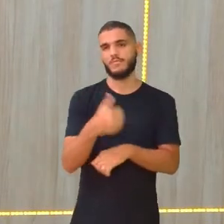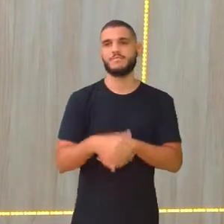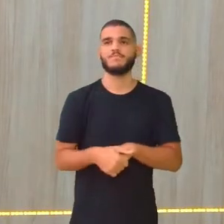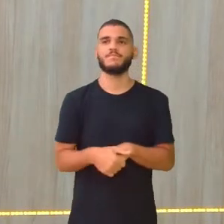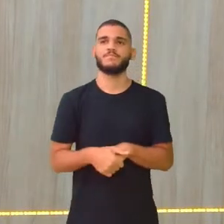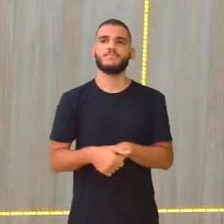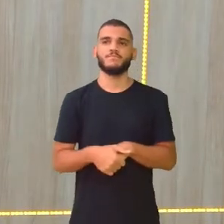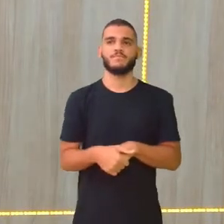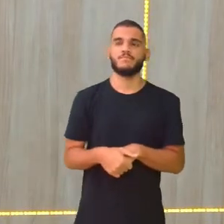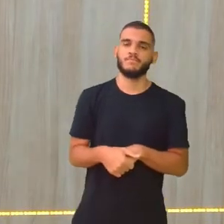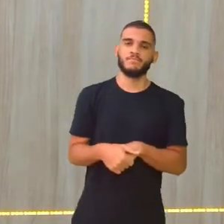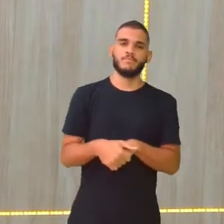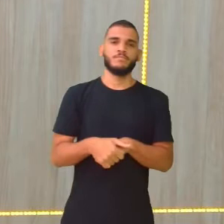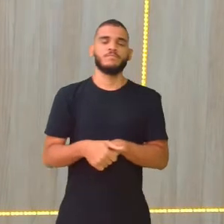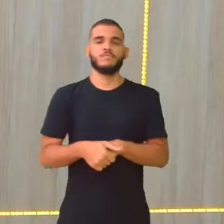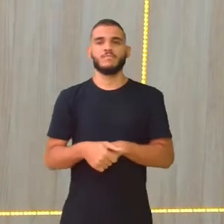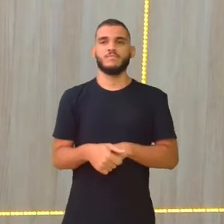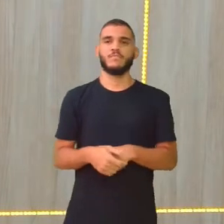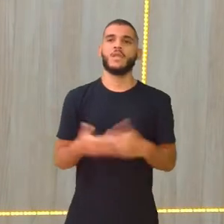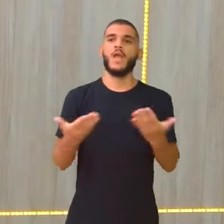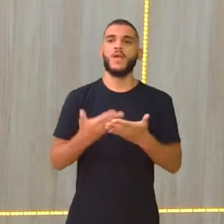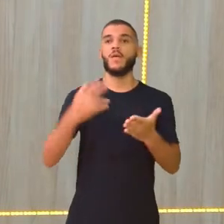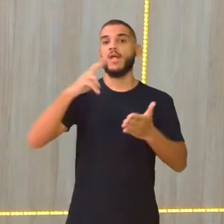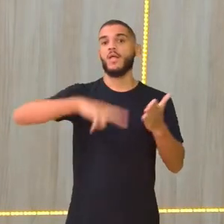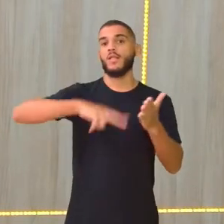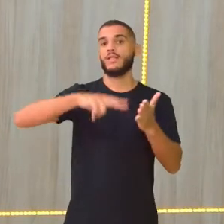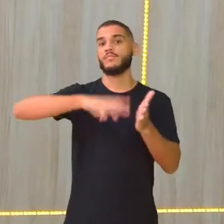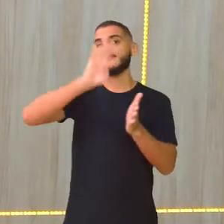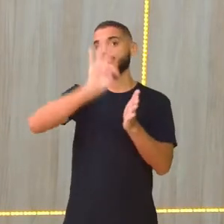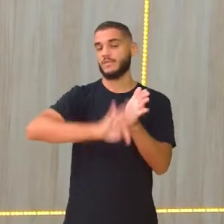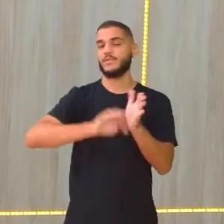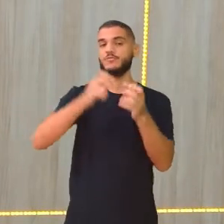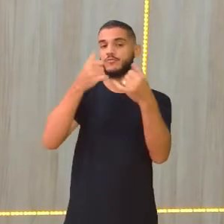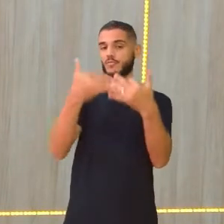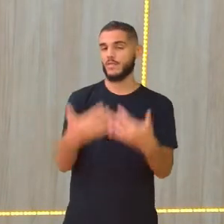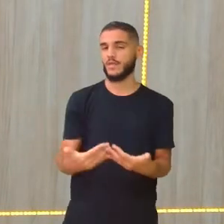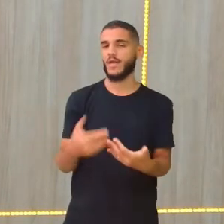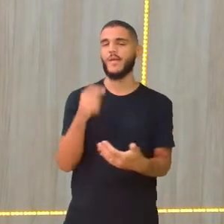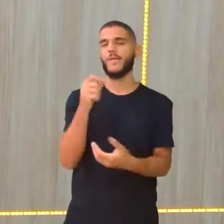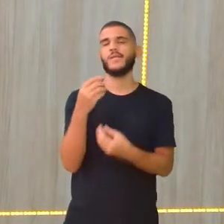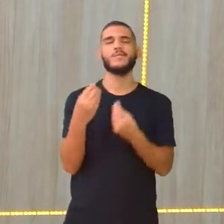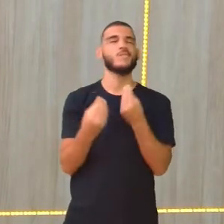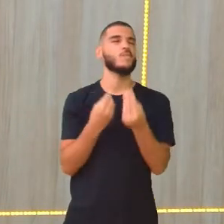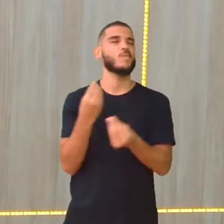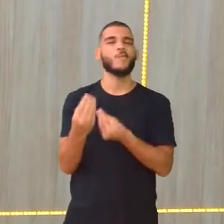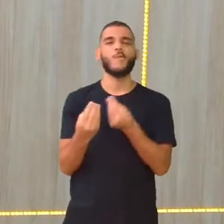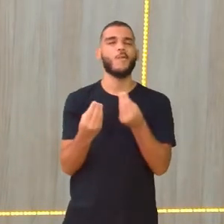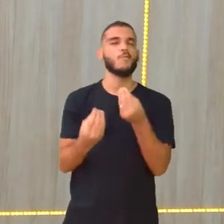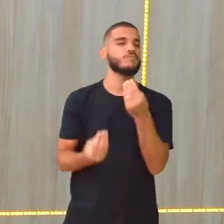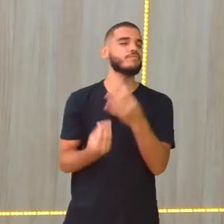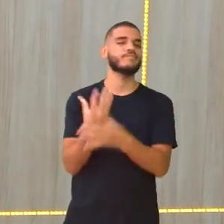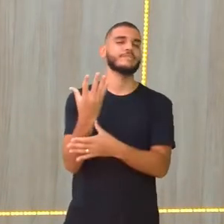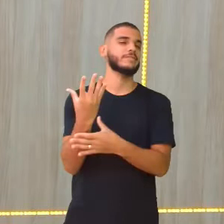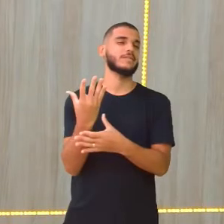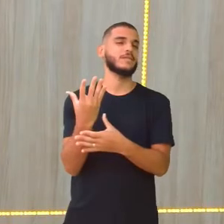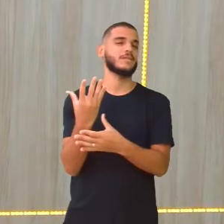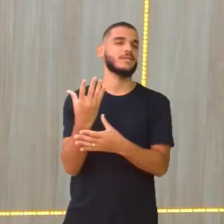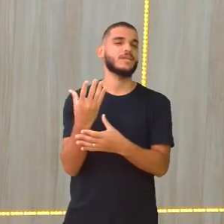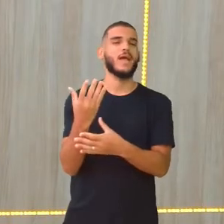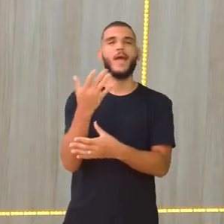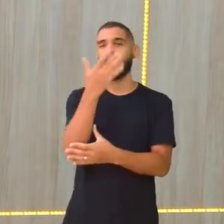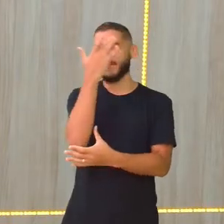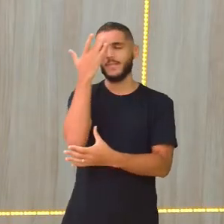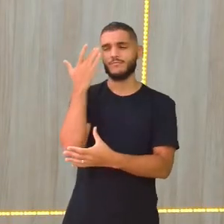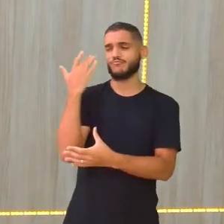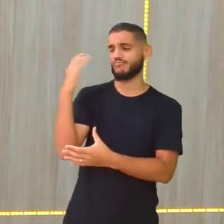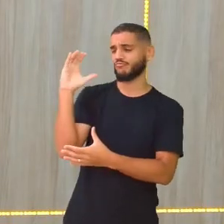E aí, vamos ver. Vamos ler esse texto comigo, que vai falar um pouquinho de como é feito isso, né? O que é que esses cientistas